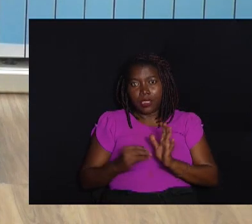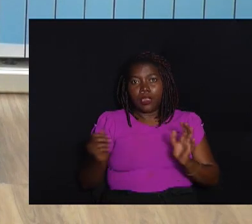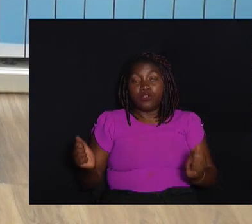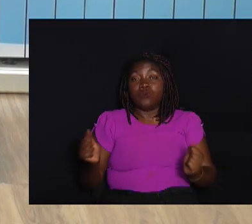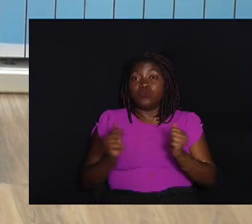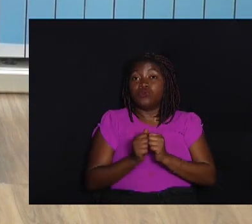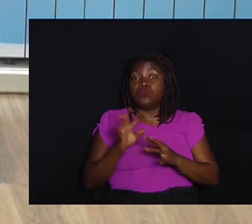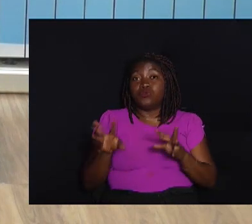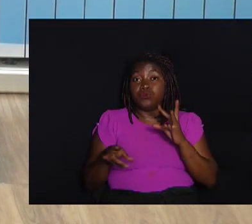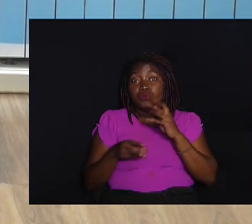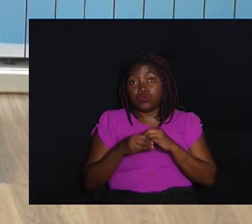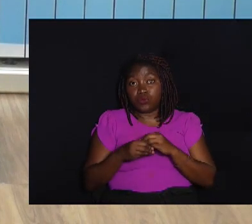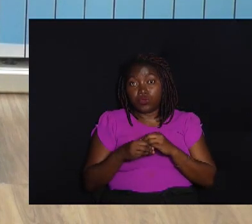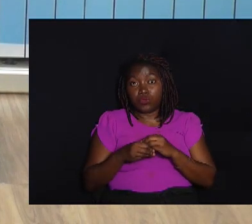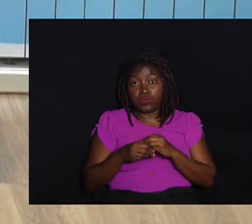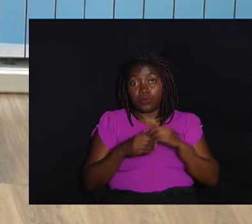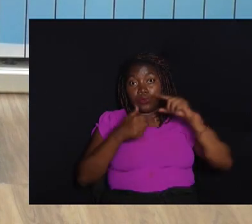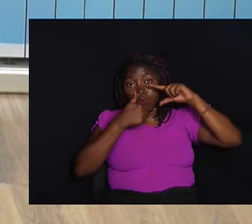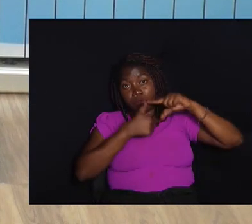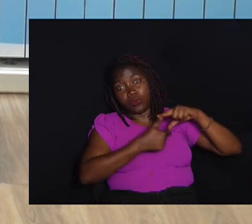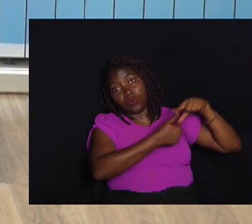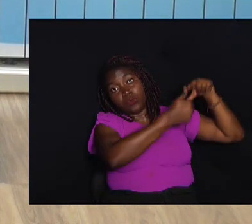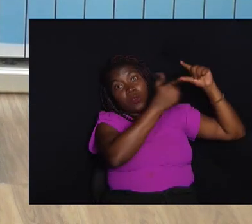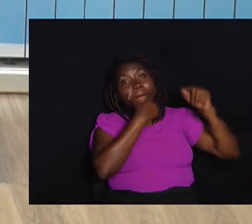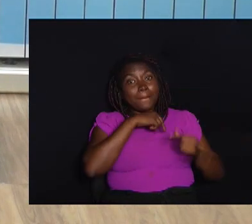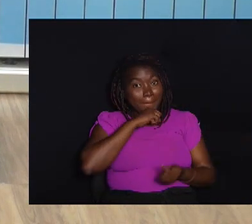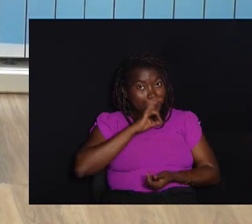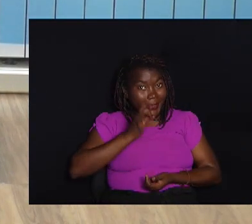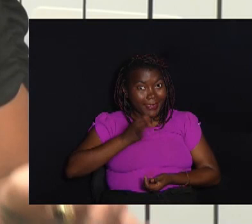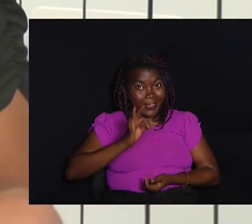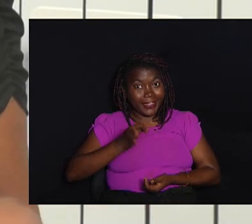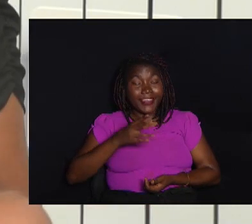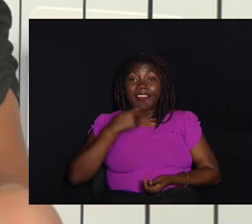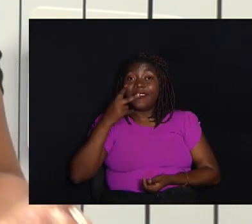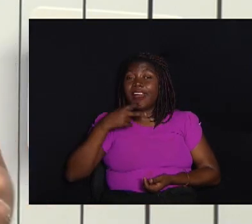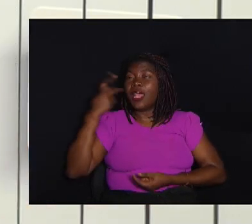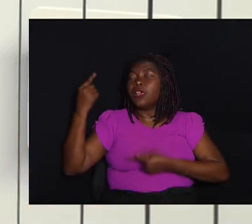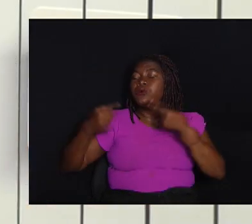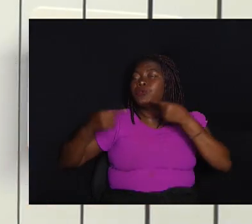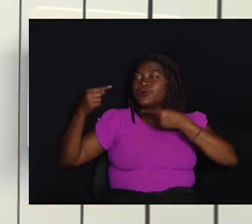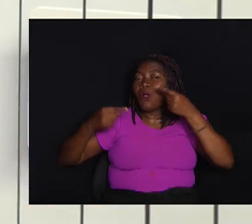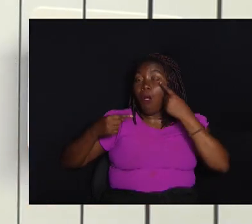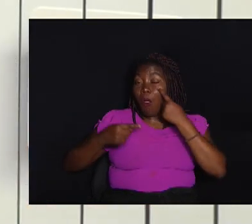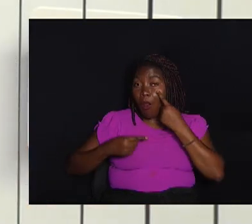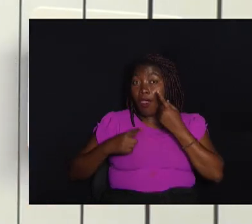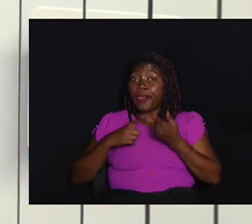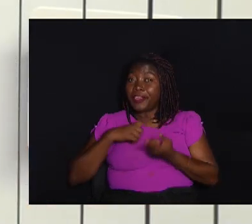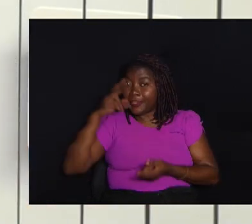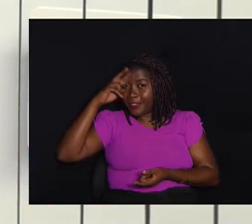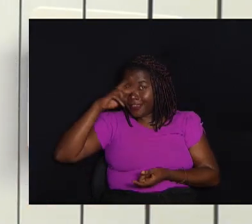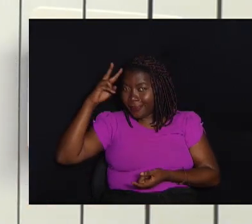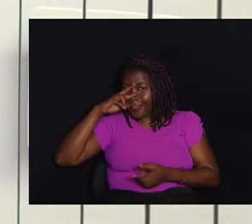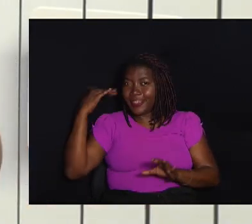anexada a essa tal da alienação parental, né? Falando dos conflitos, olha só, nós temos casos reportados